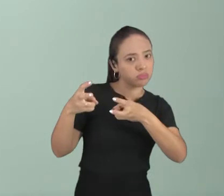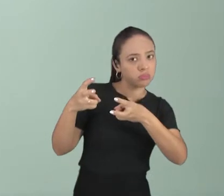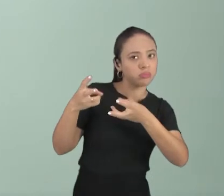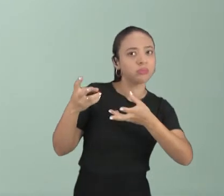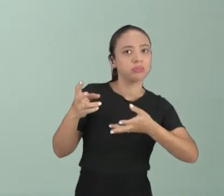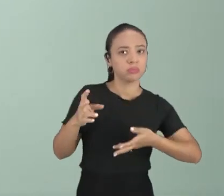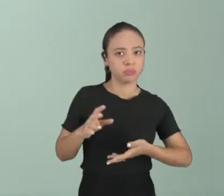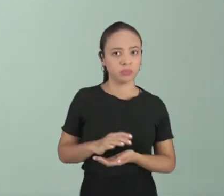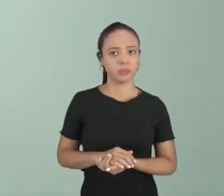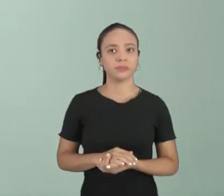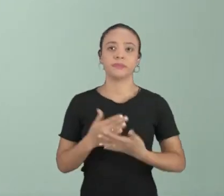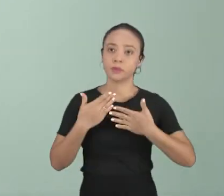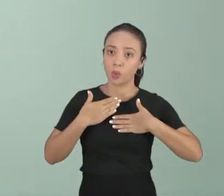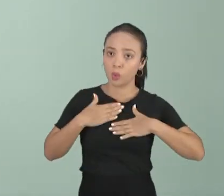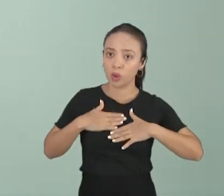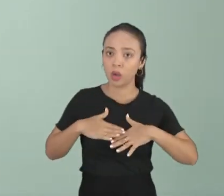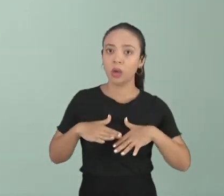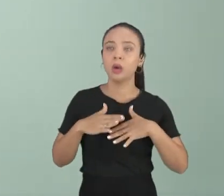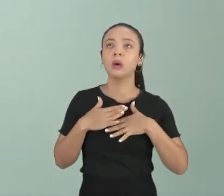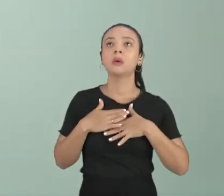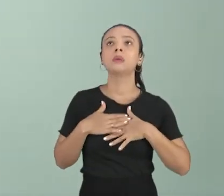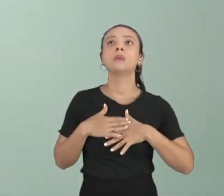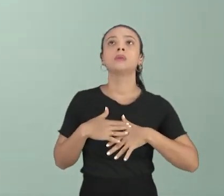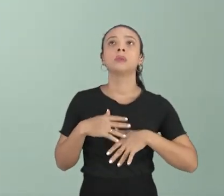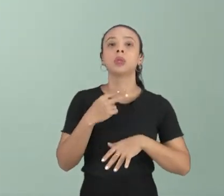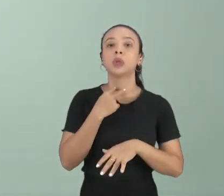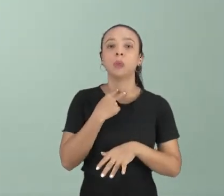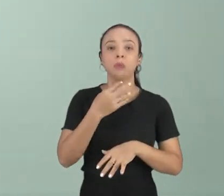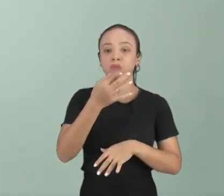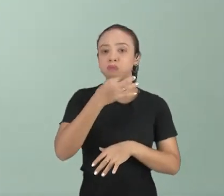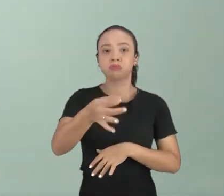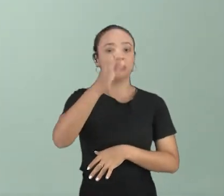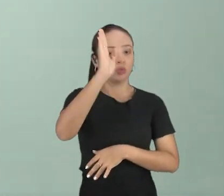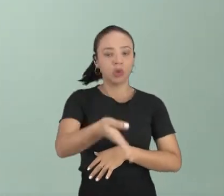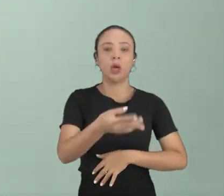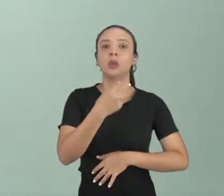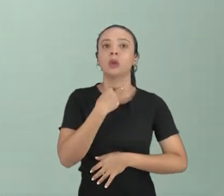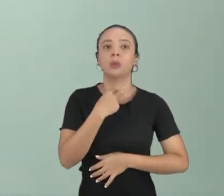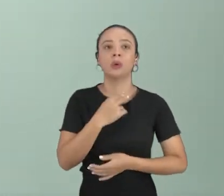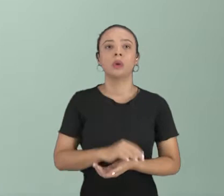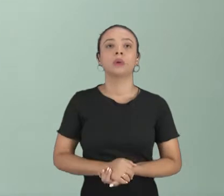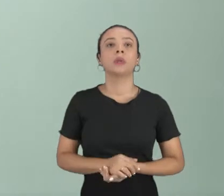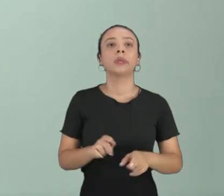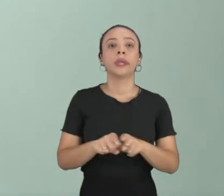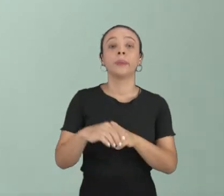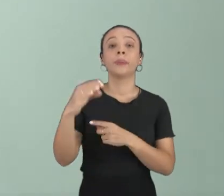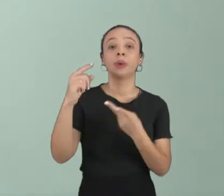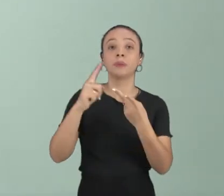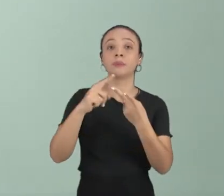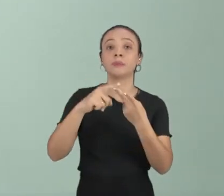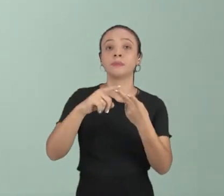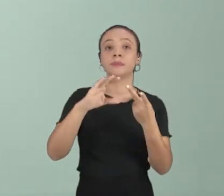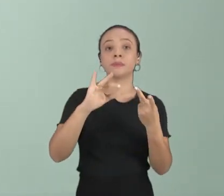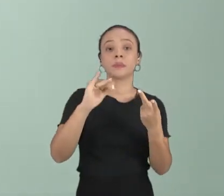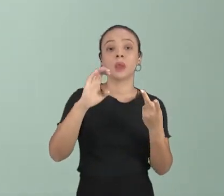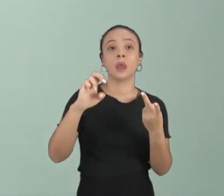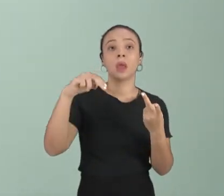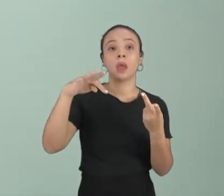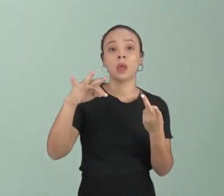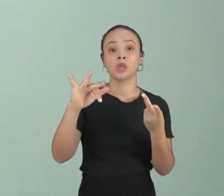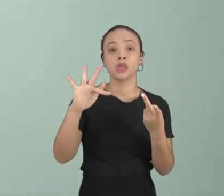outra tonalidade, mas não vai simplesmente jogar a sua opinião em cima. Cientificidade, ou seja, você